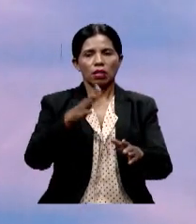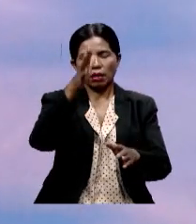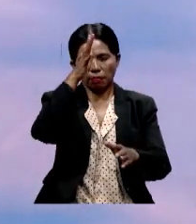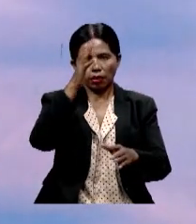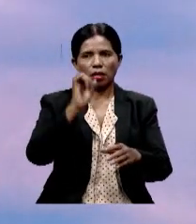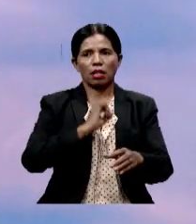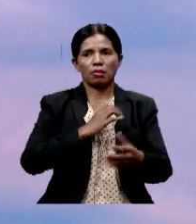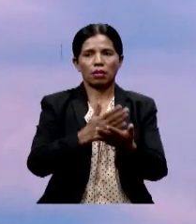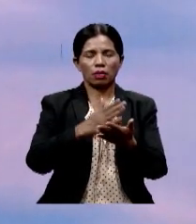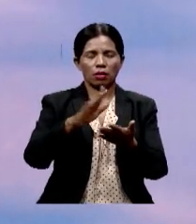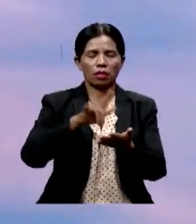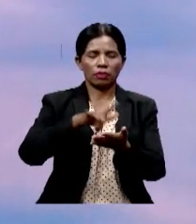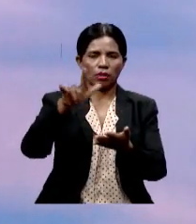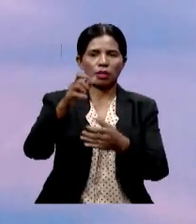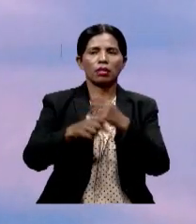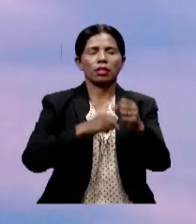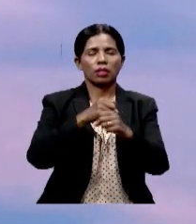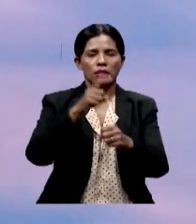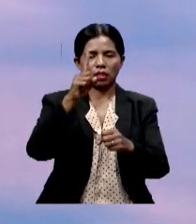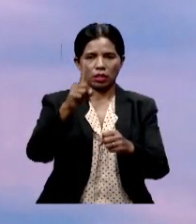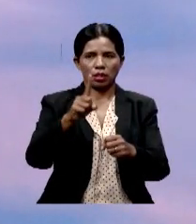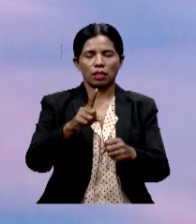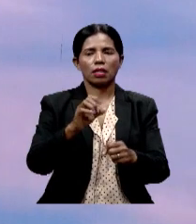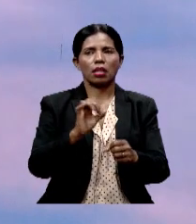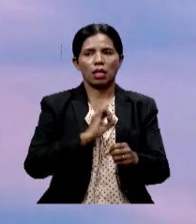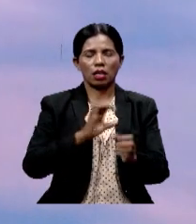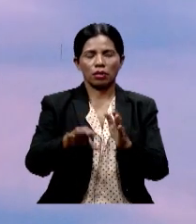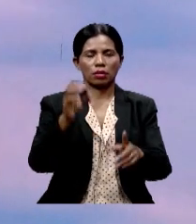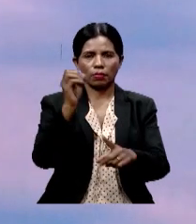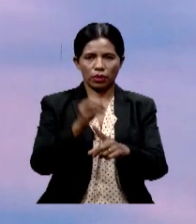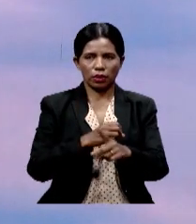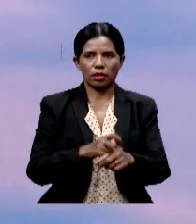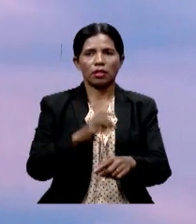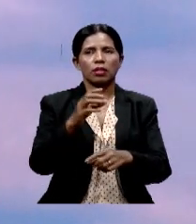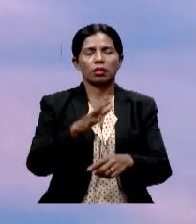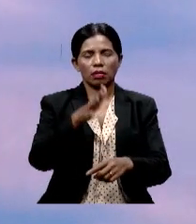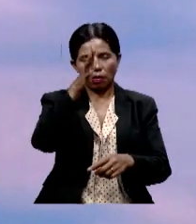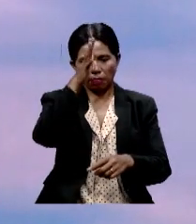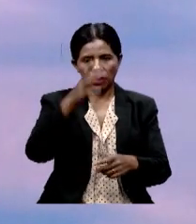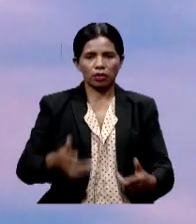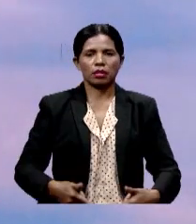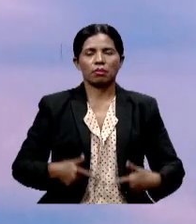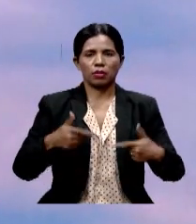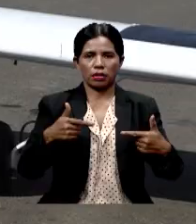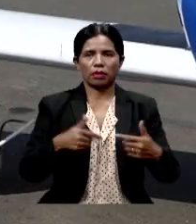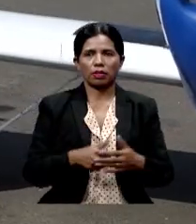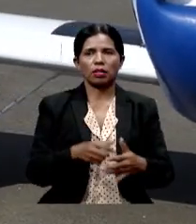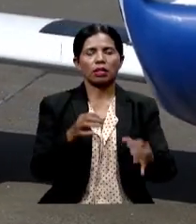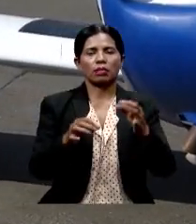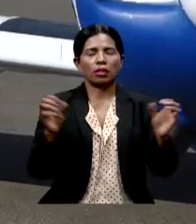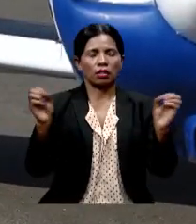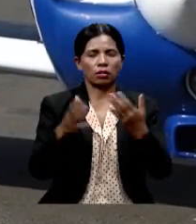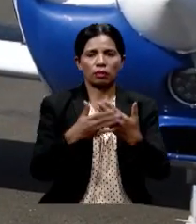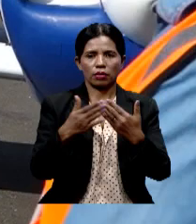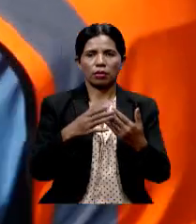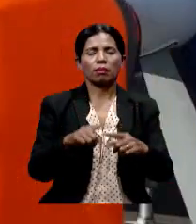Hau bele sosa avião ida e tinan ida ni laran de kari kau hetan oportunidade durante pai semoris. Mesmo que lawas fácil, mai